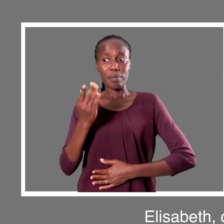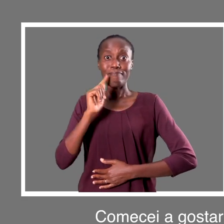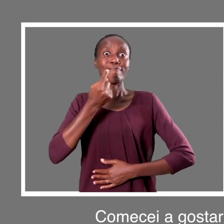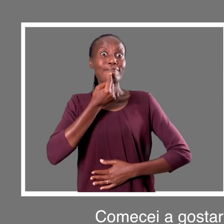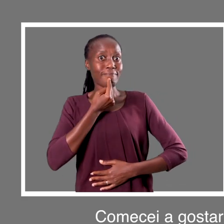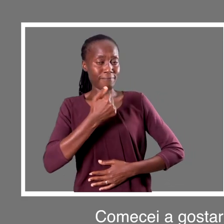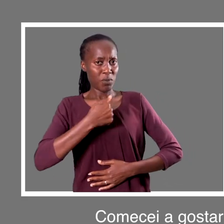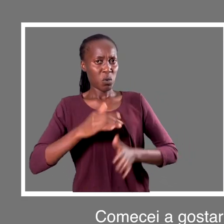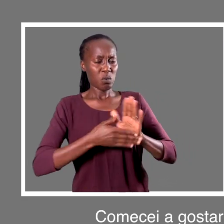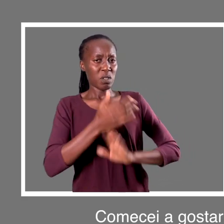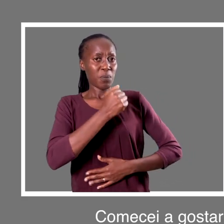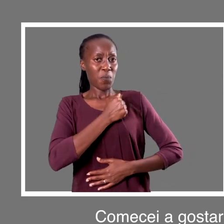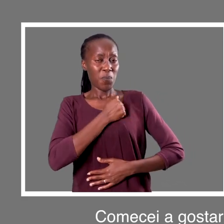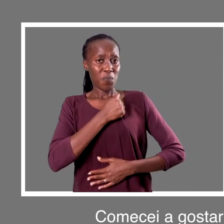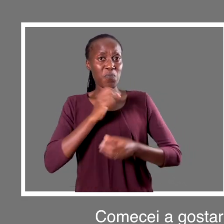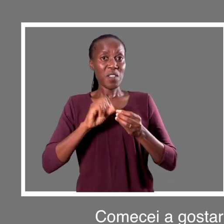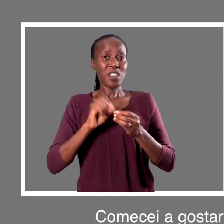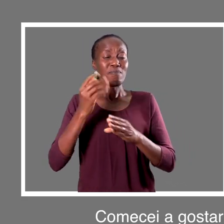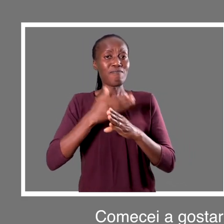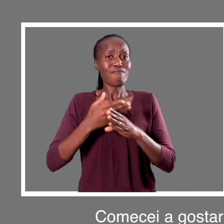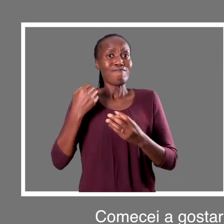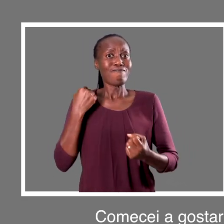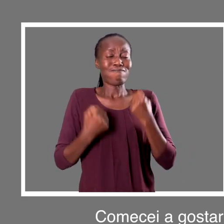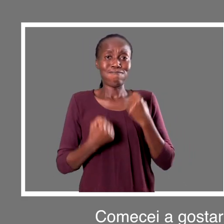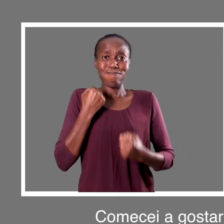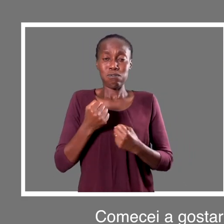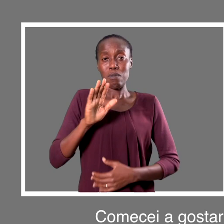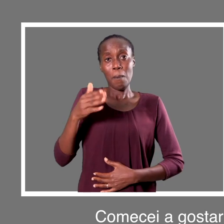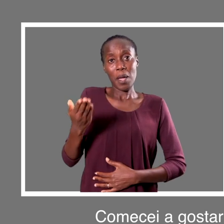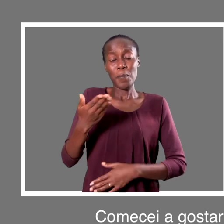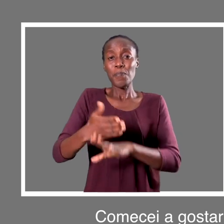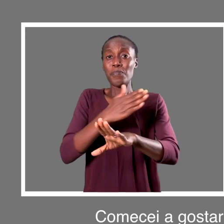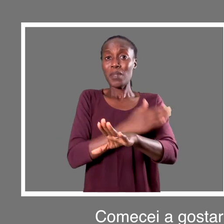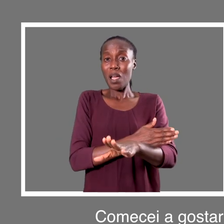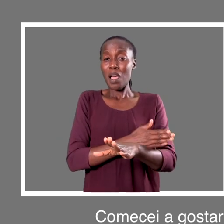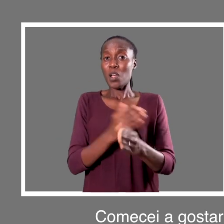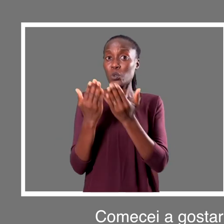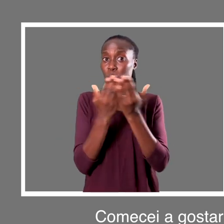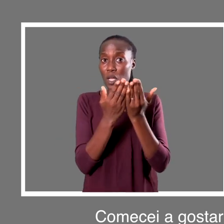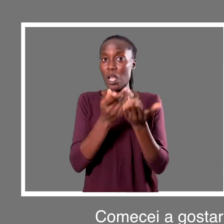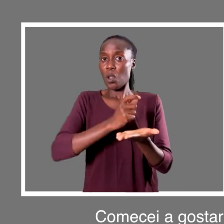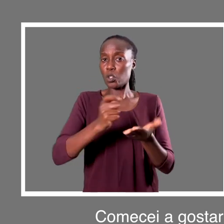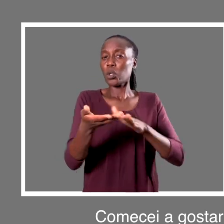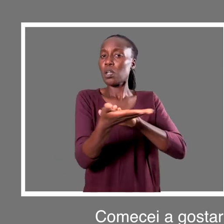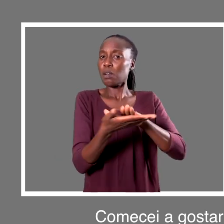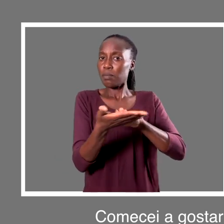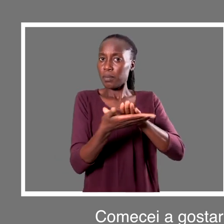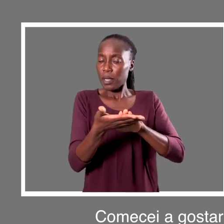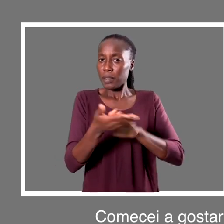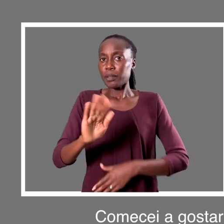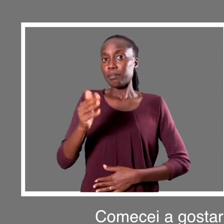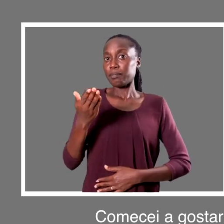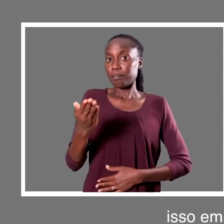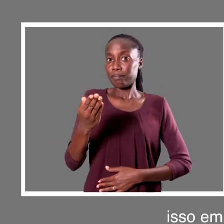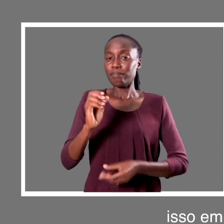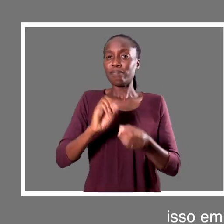adaptado. Eu comecei a gostar do atletismo adaptado quando estudava na escola primária da Benfica